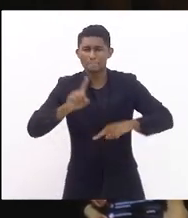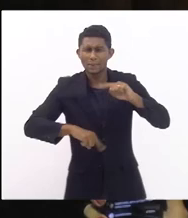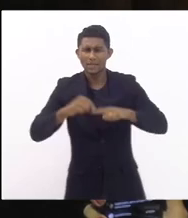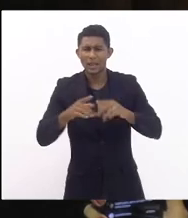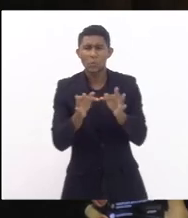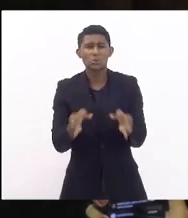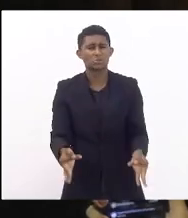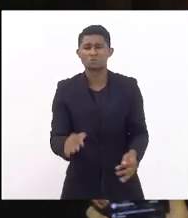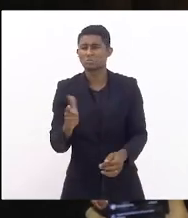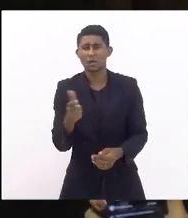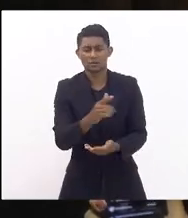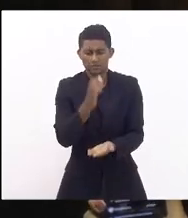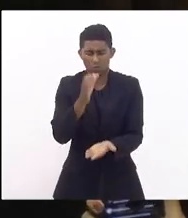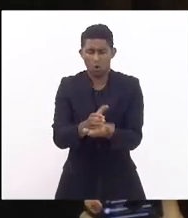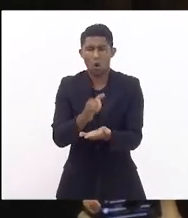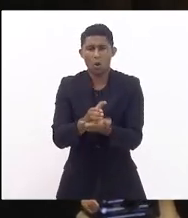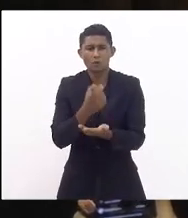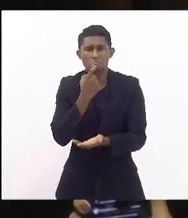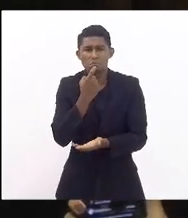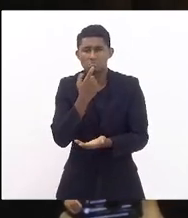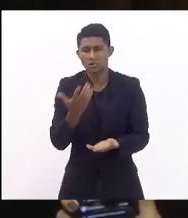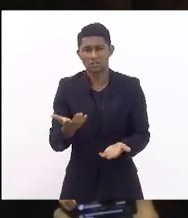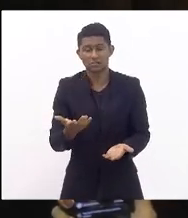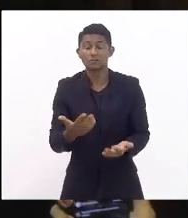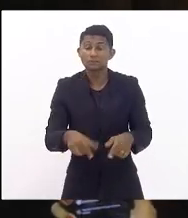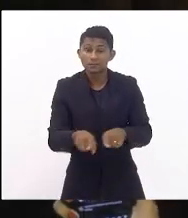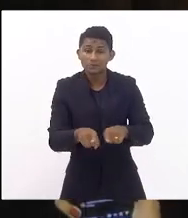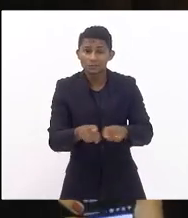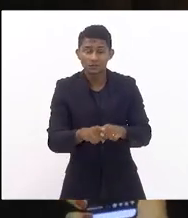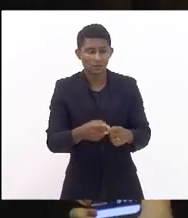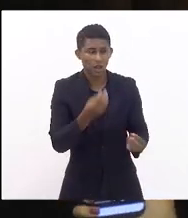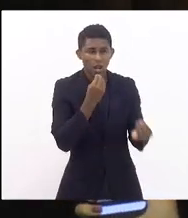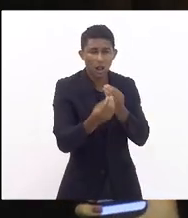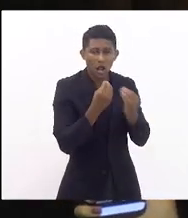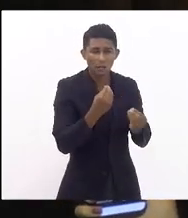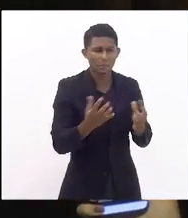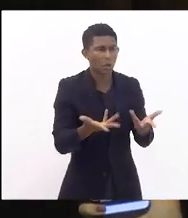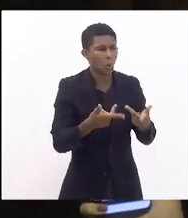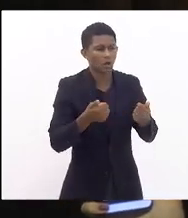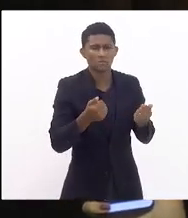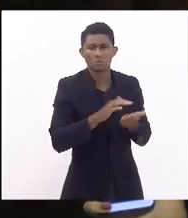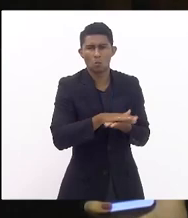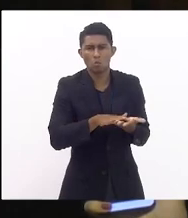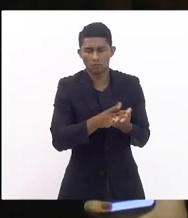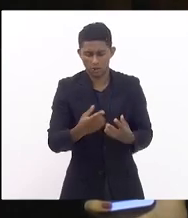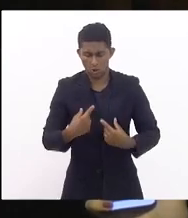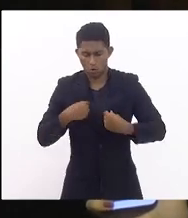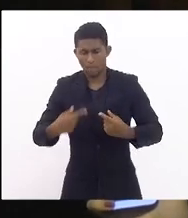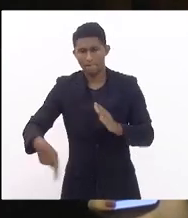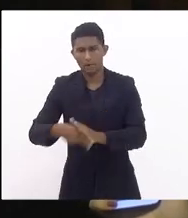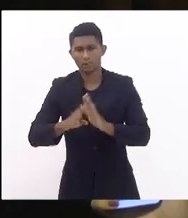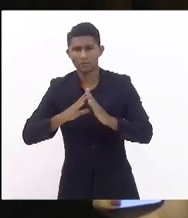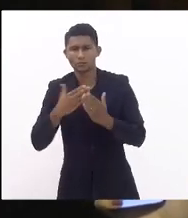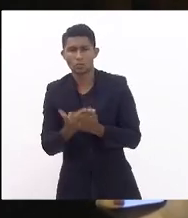copo descartável, uma merenda de qualidade, uniformes, materiais